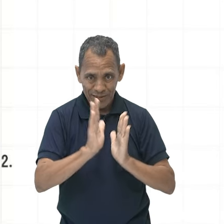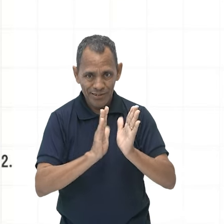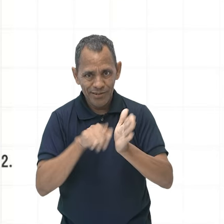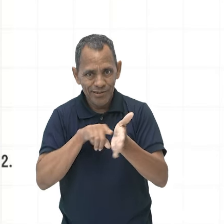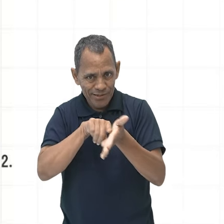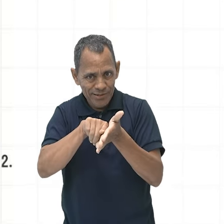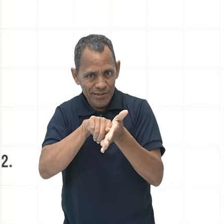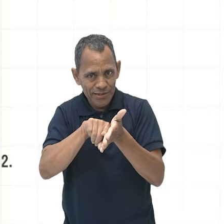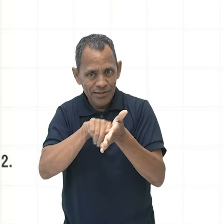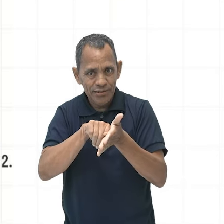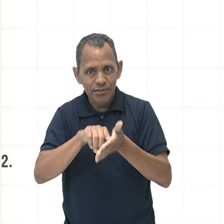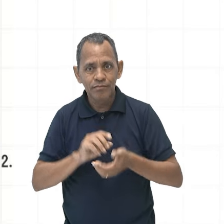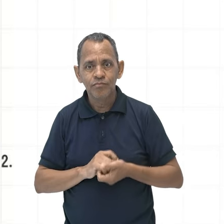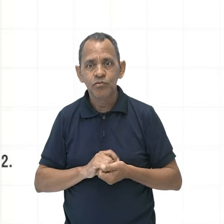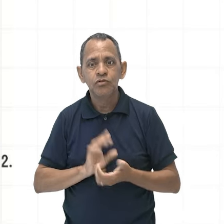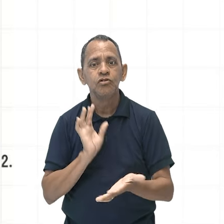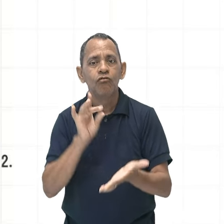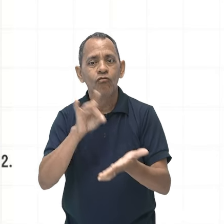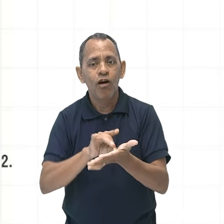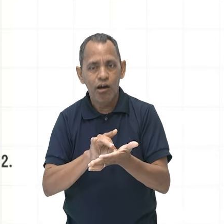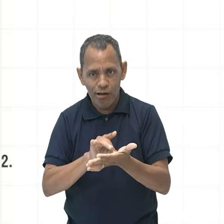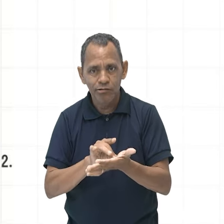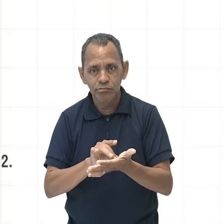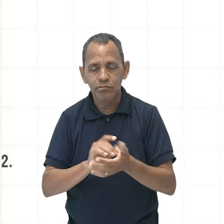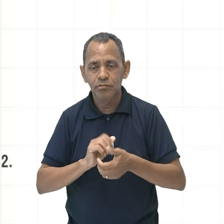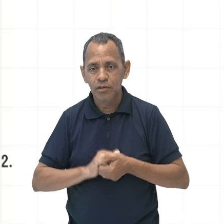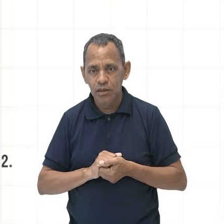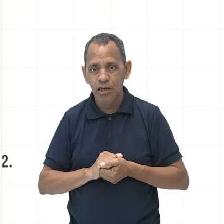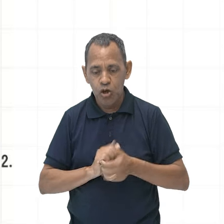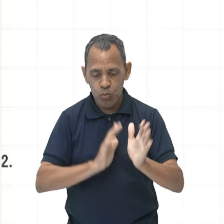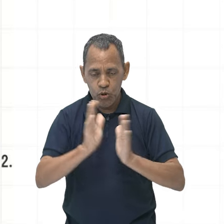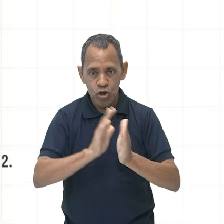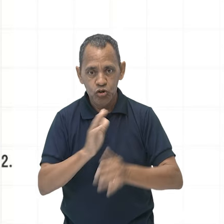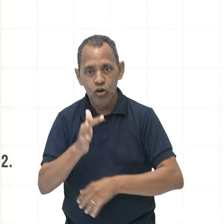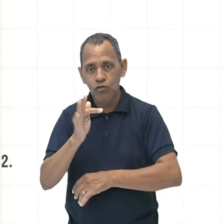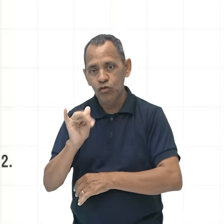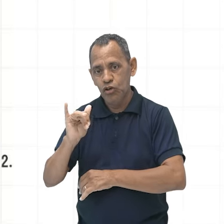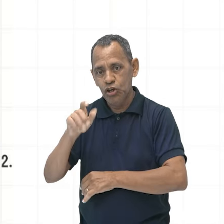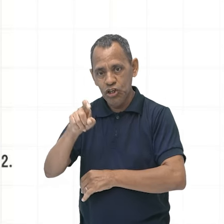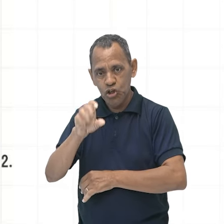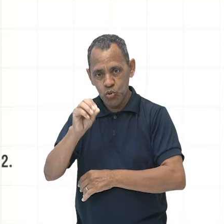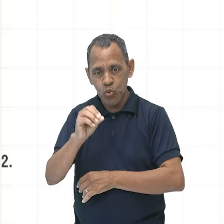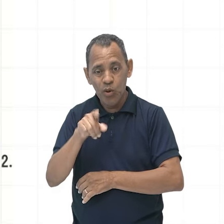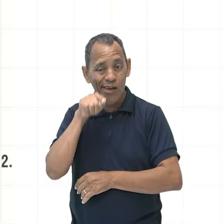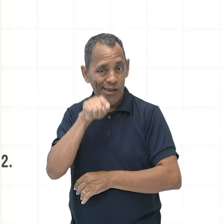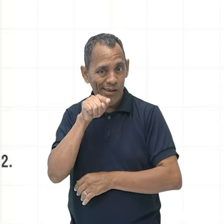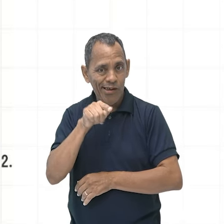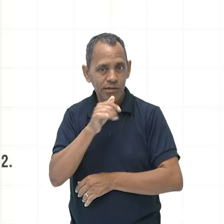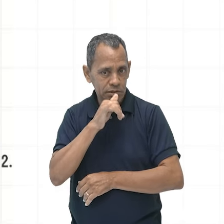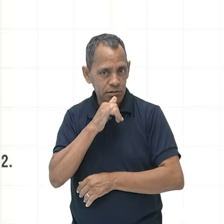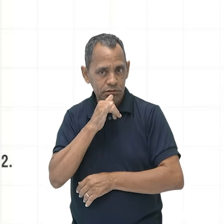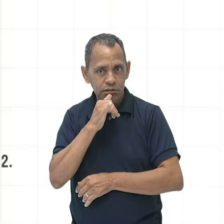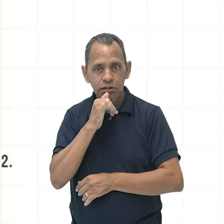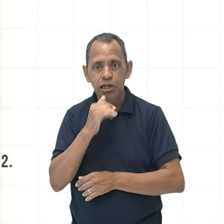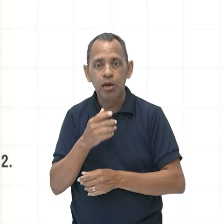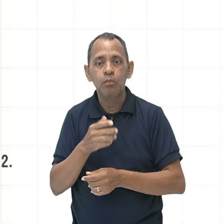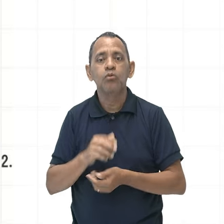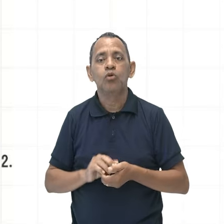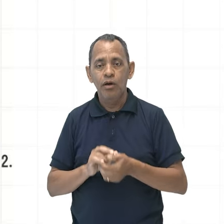pesquisa, mesmo sendo um período fixo, como eu falei, esse foi referente a um ano anterior, mas se refere a uma